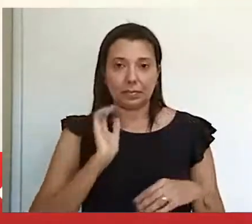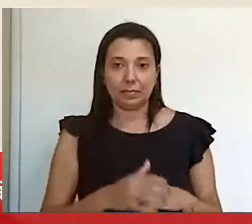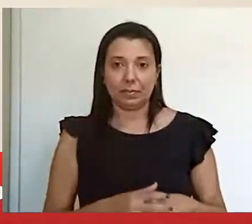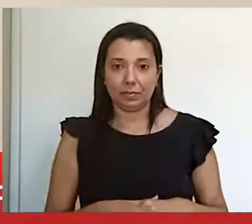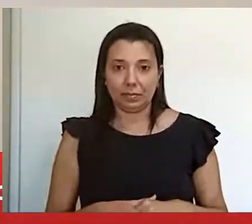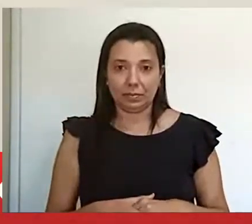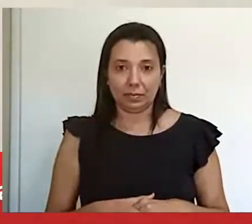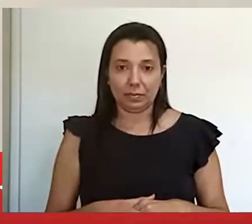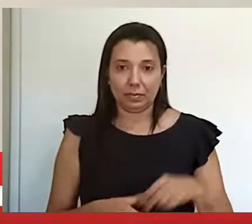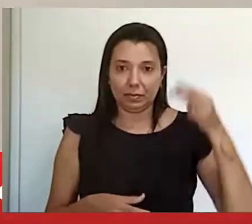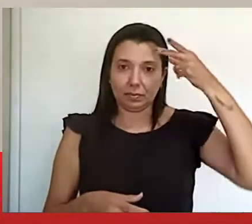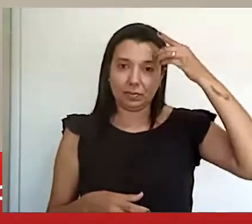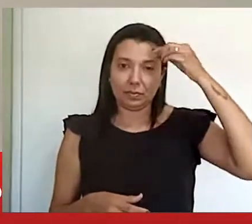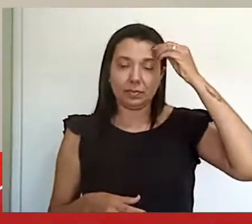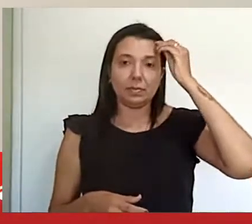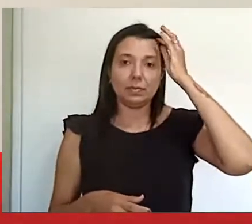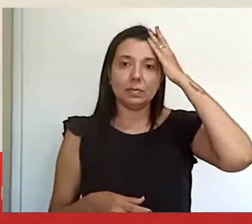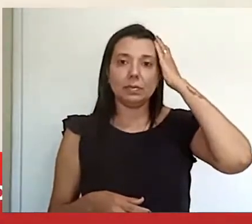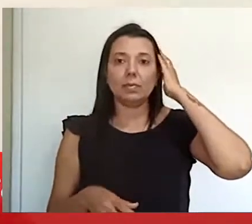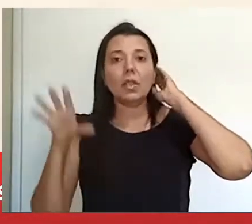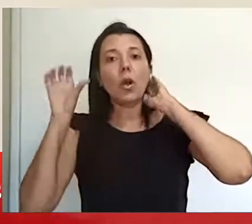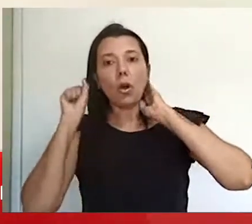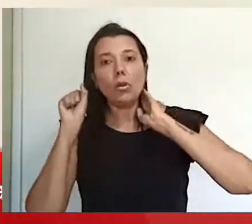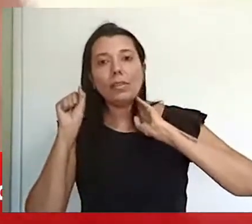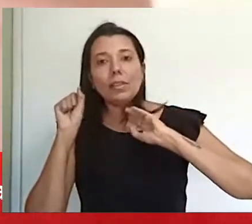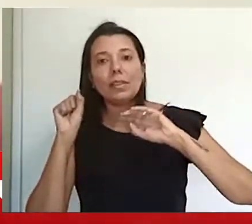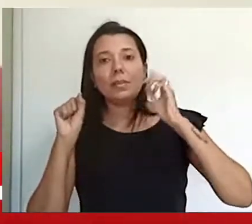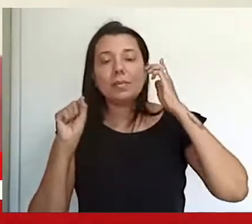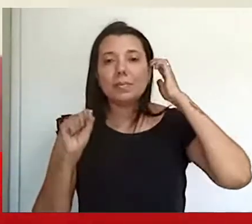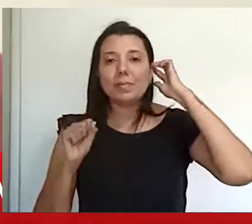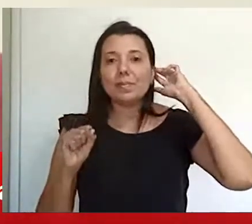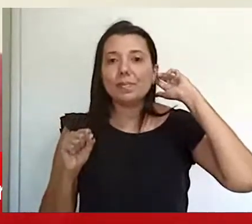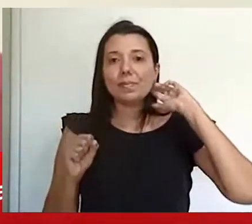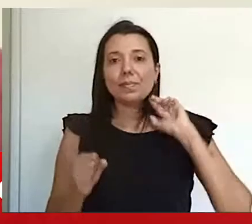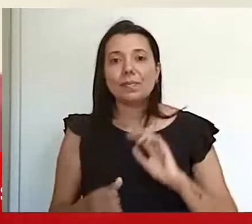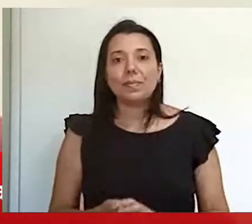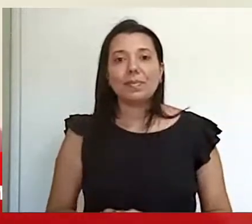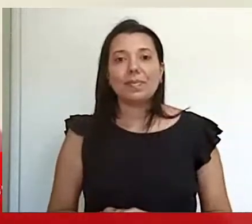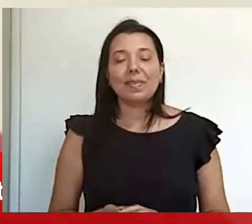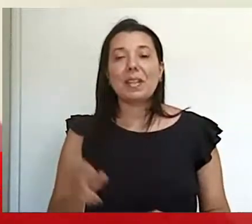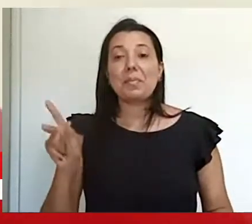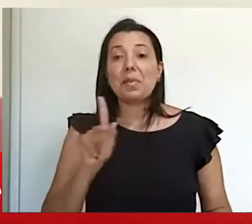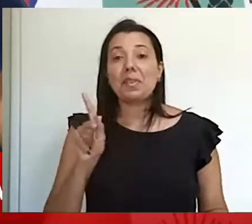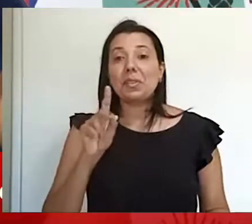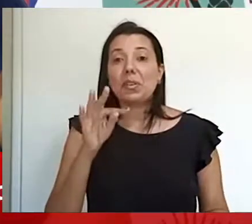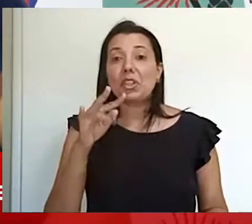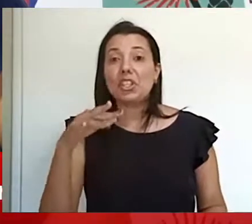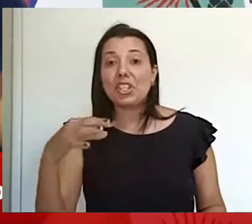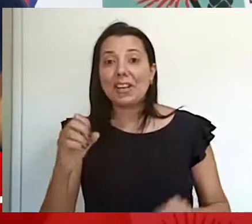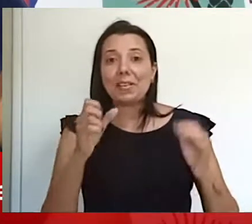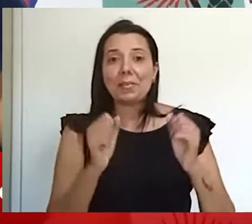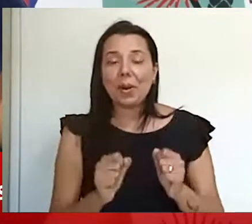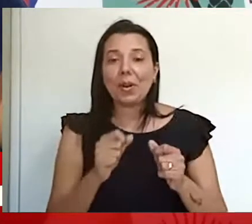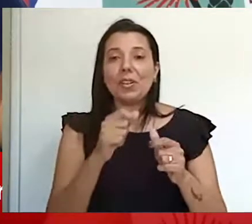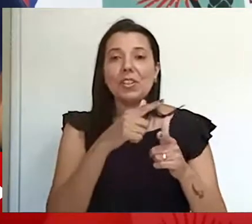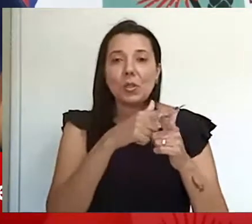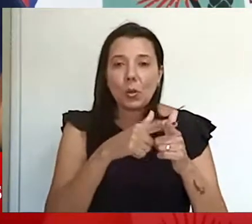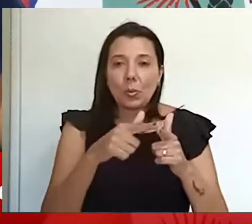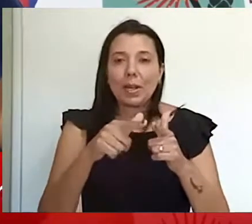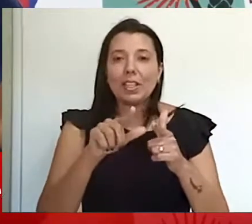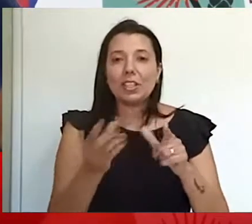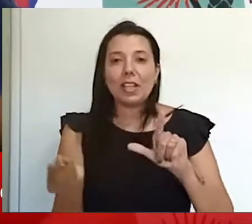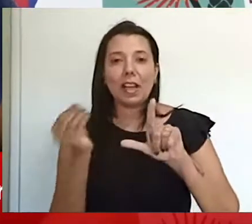Agora sim, Tião. Tá me ouvindo? Agora estamos. Professor Tião, o senhor pode compartilhar com a gente, então, aqui um